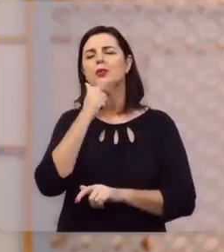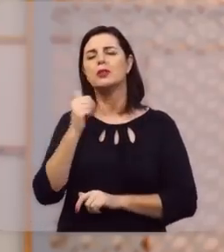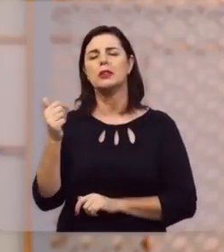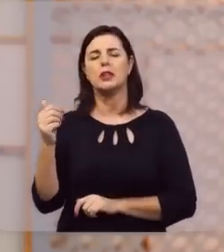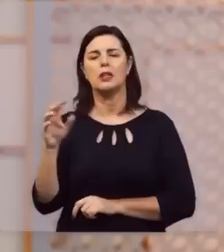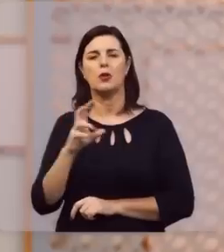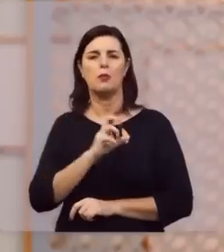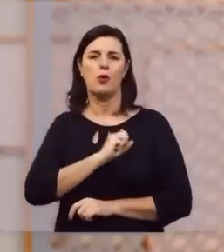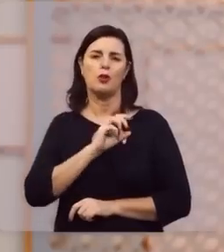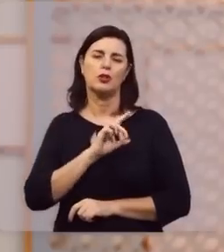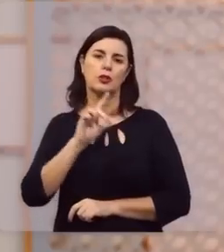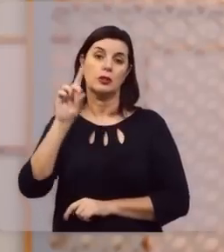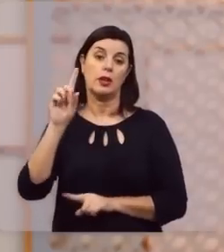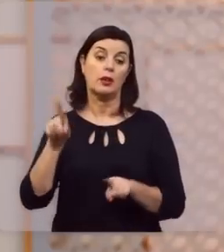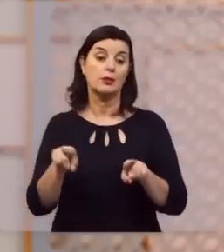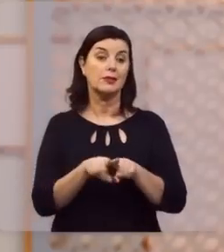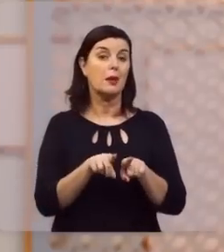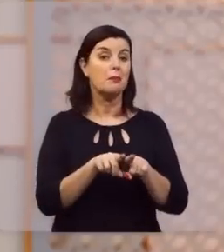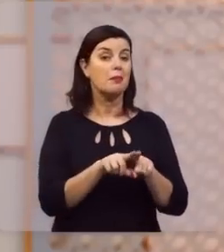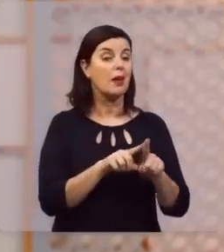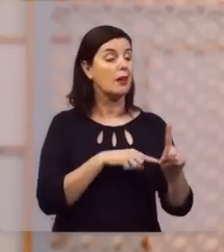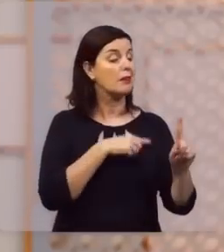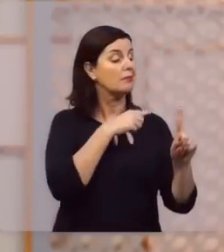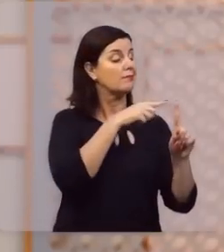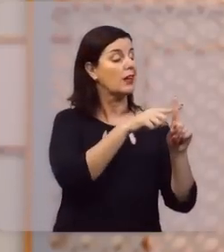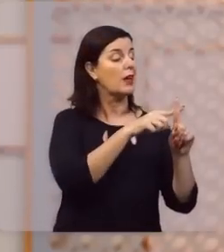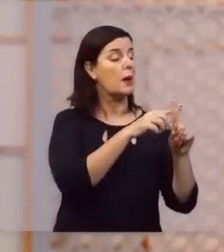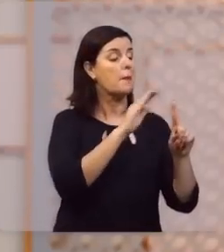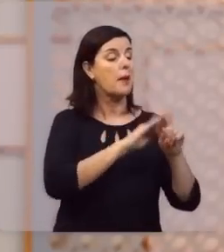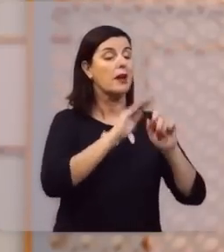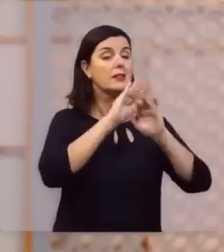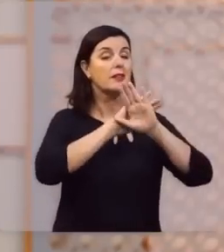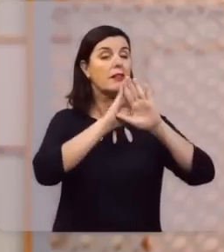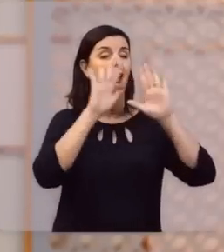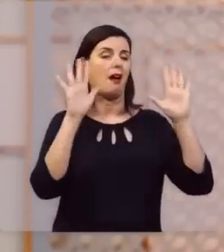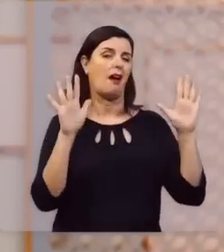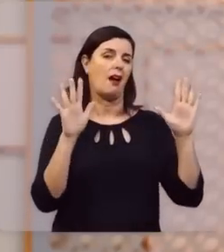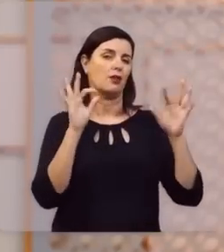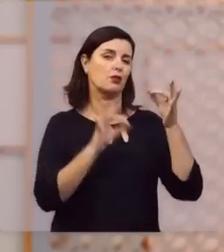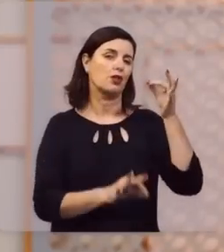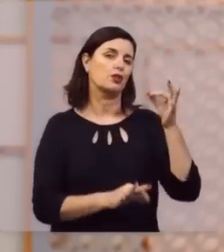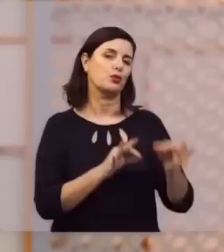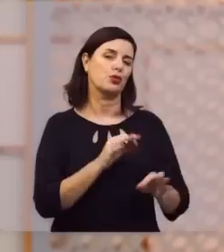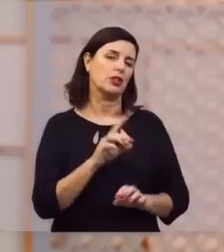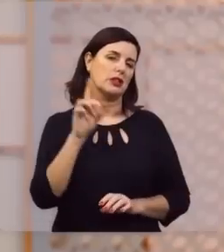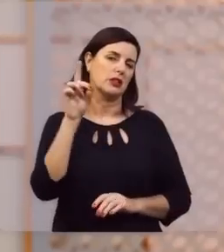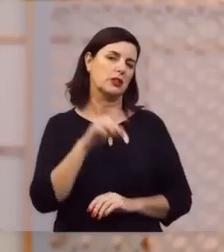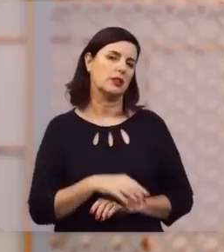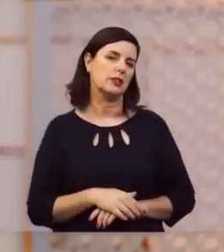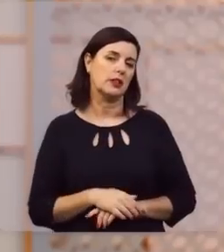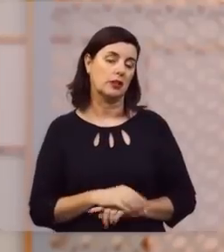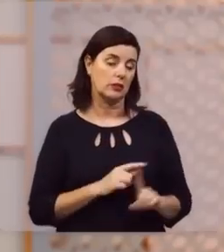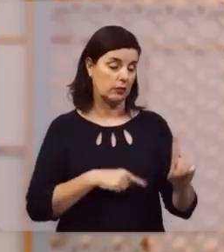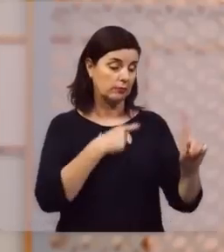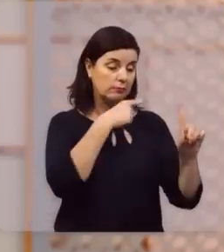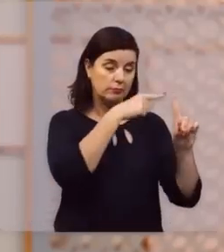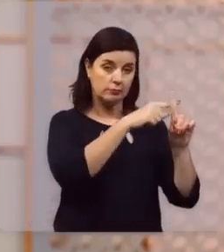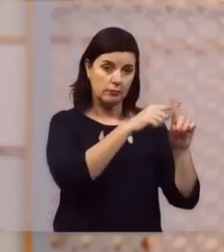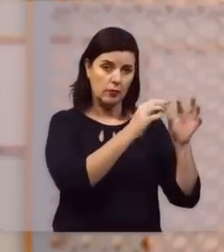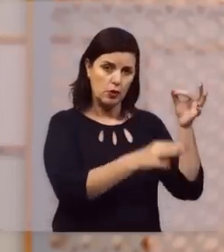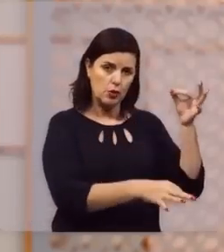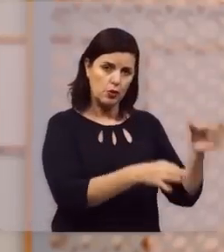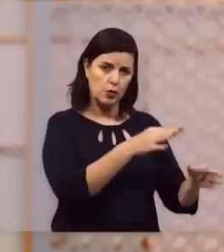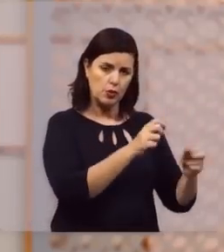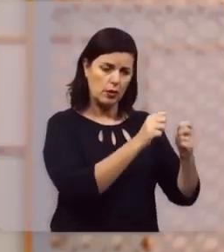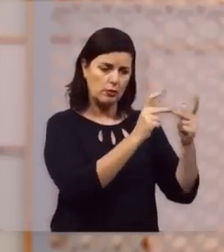luminoso do amor de Deus mas a cruz é o palco mais claro da justiça de Deus na cruz